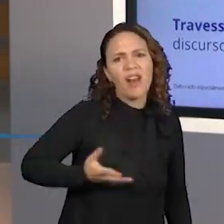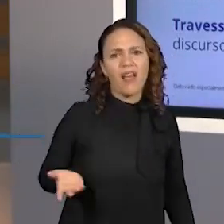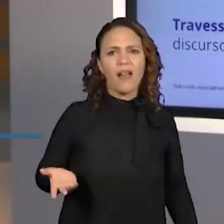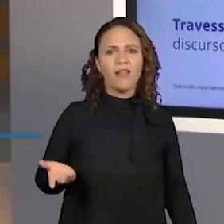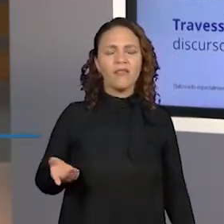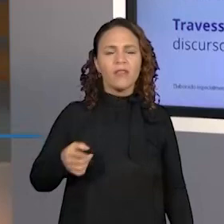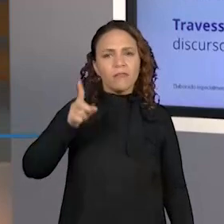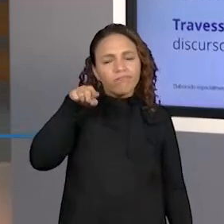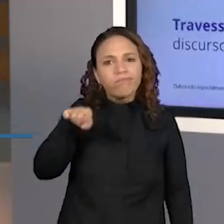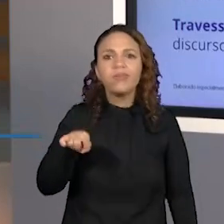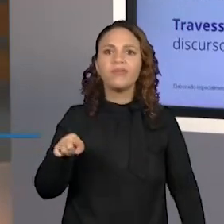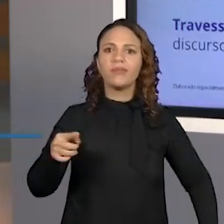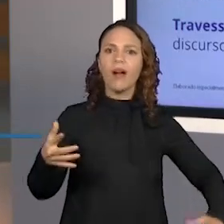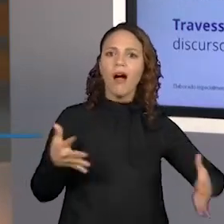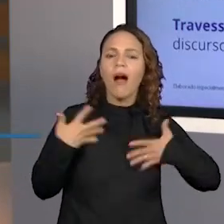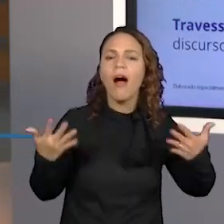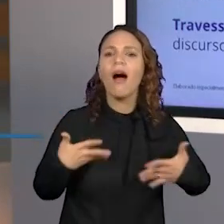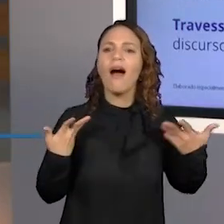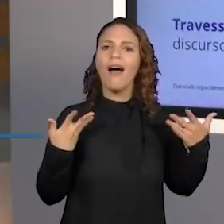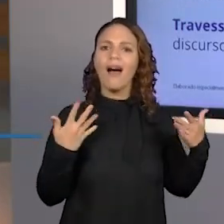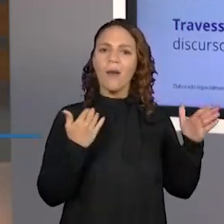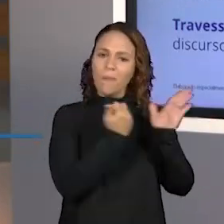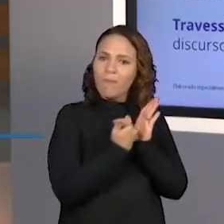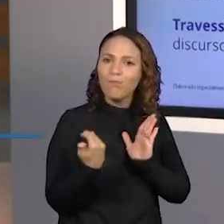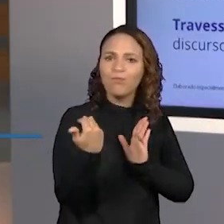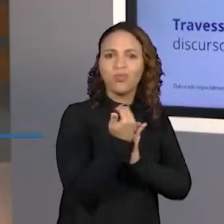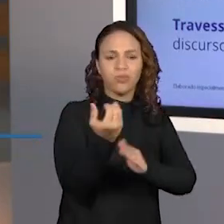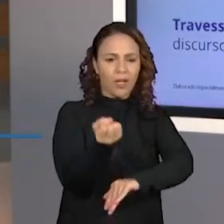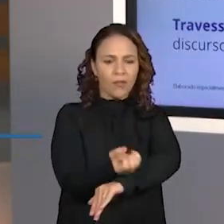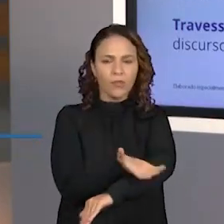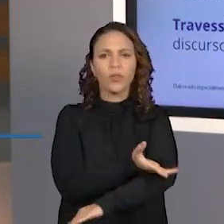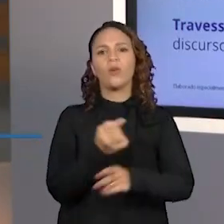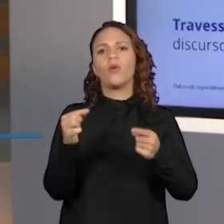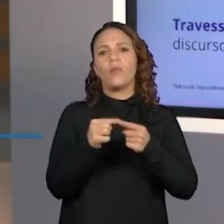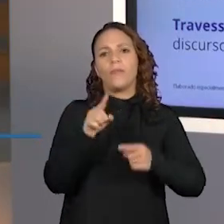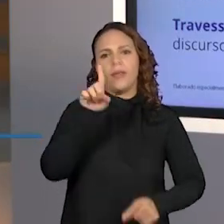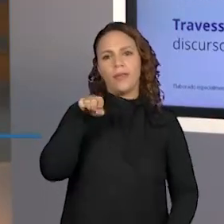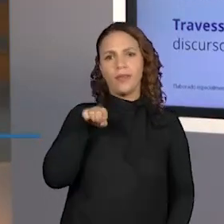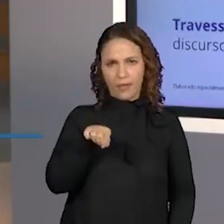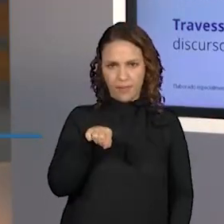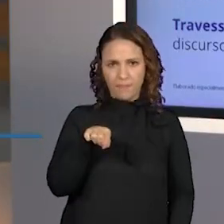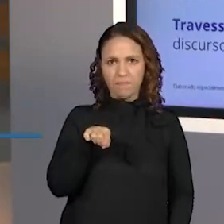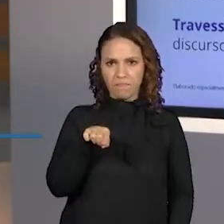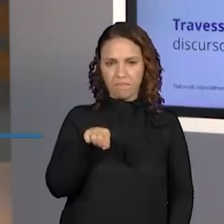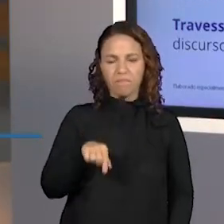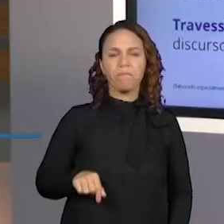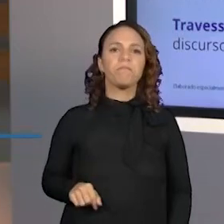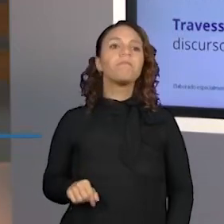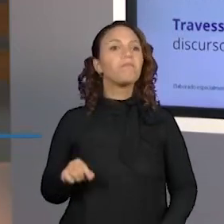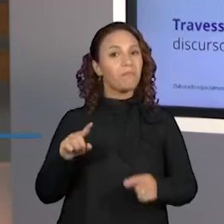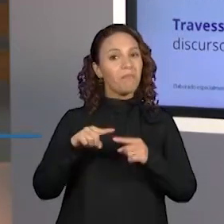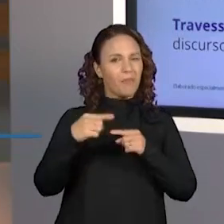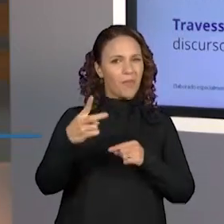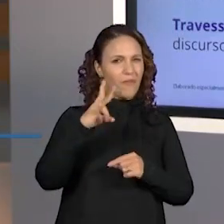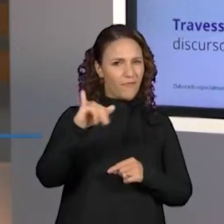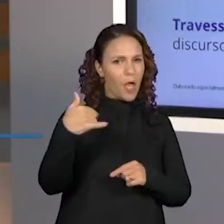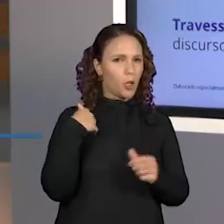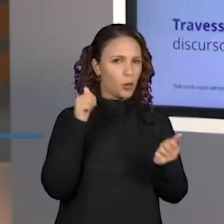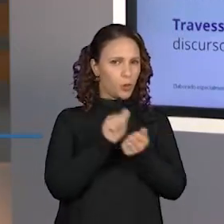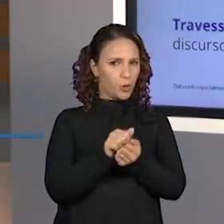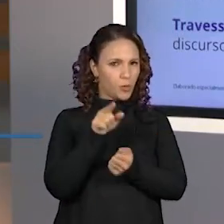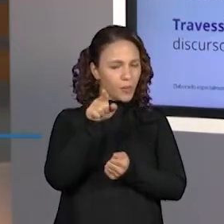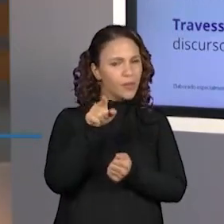expressão um pouco mais forte, então eu vou utilizar o ponto de exclamação. Nós temos um texto aqui, daqui a pouquinho, que a gente vai fazer